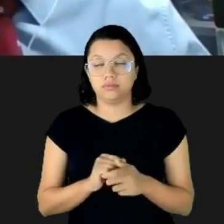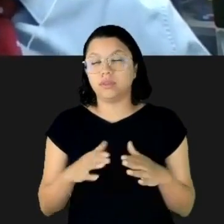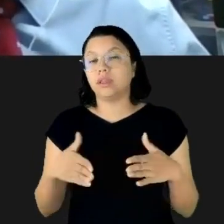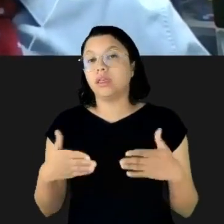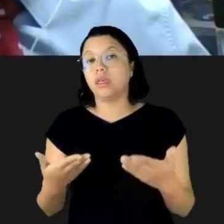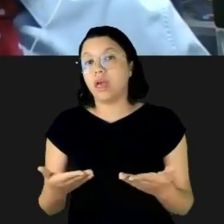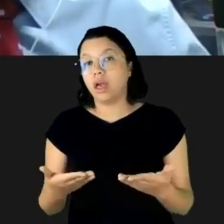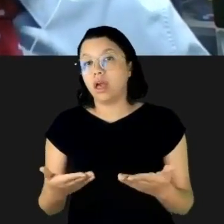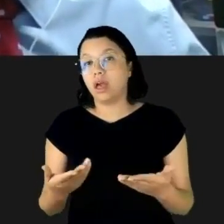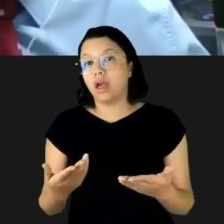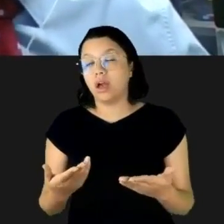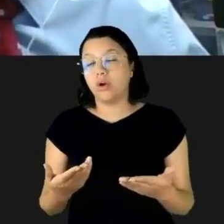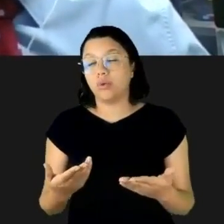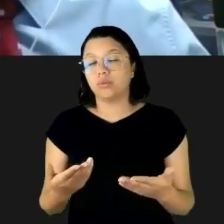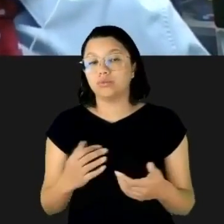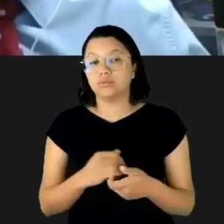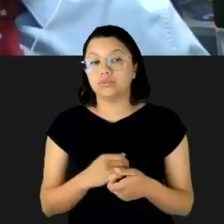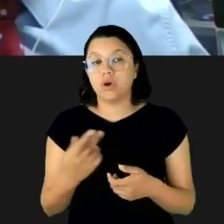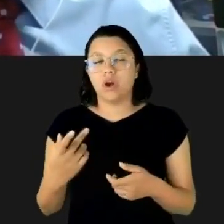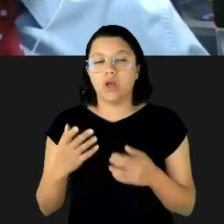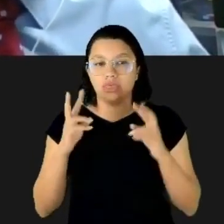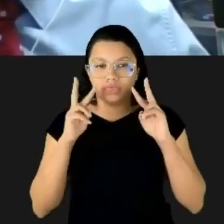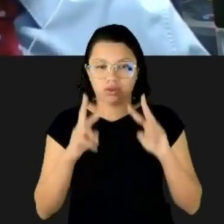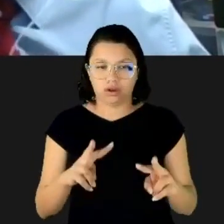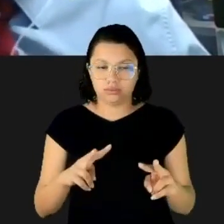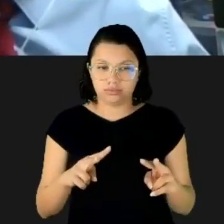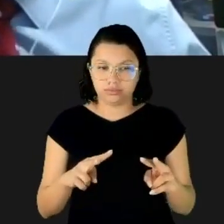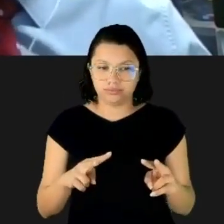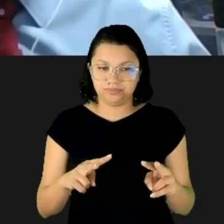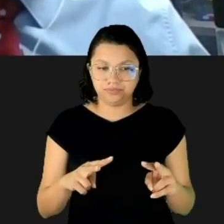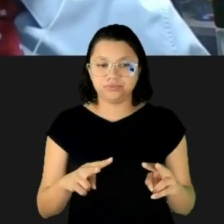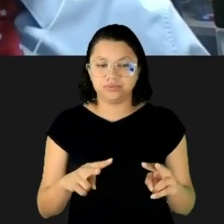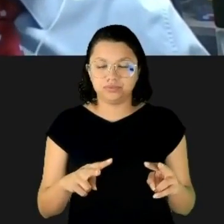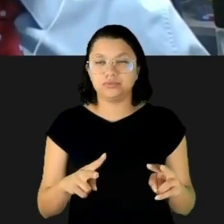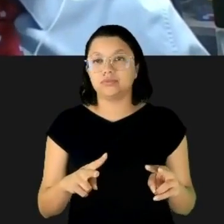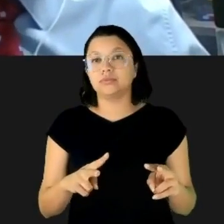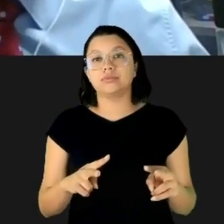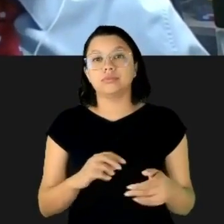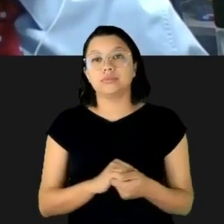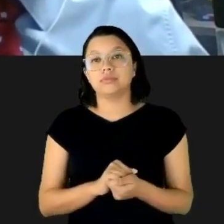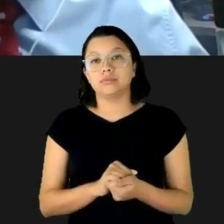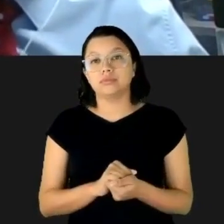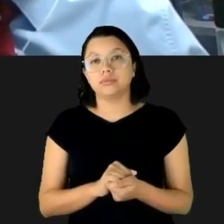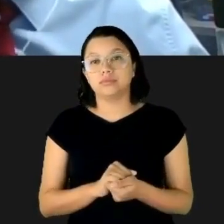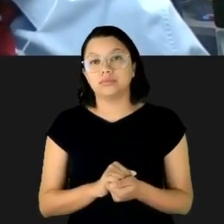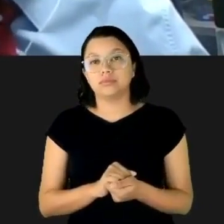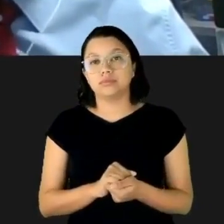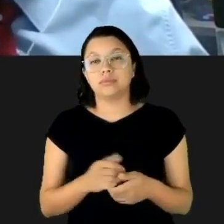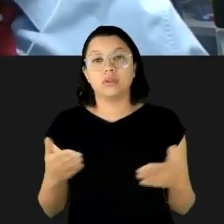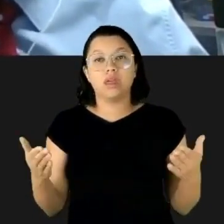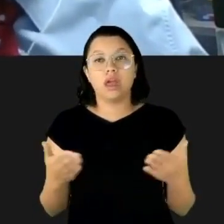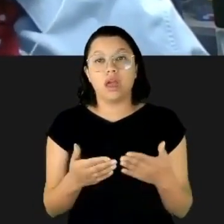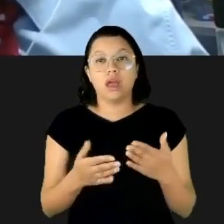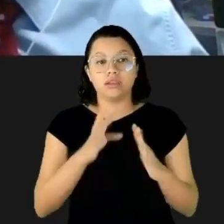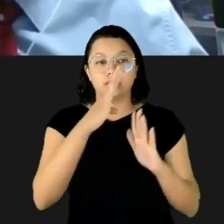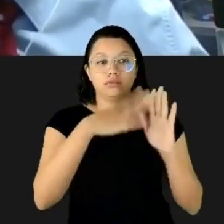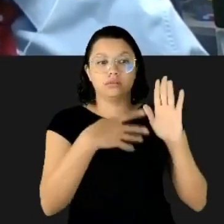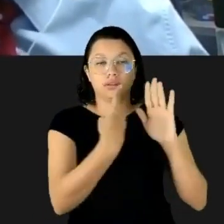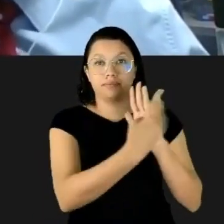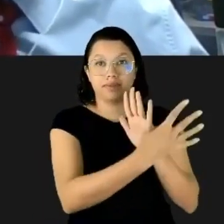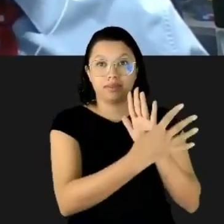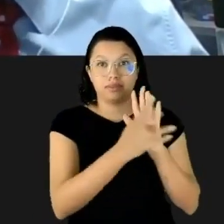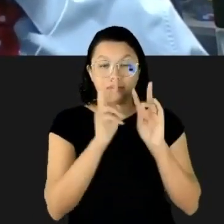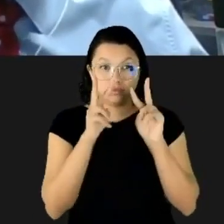então quando nós olhamos aqui quando nós olhamos aqui nessa tabela nós estamos